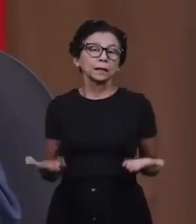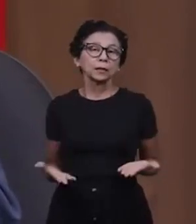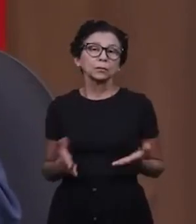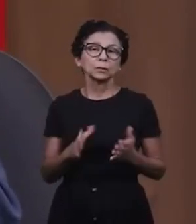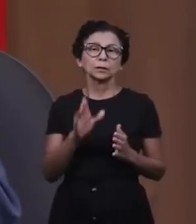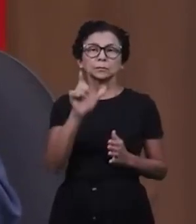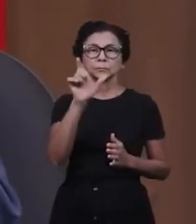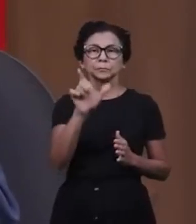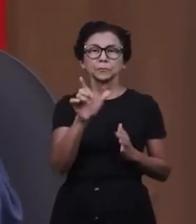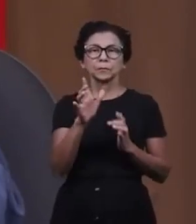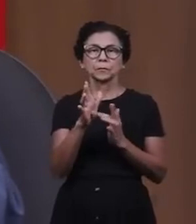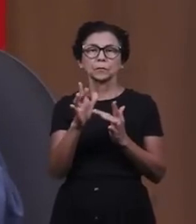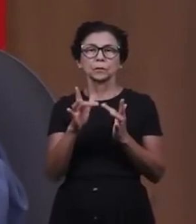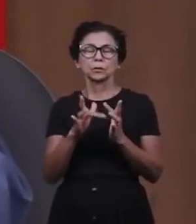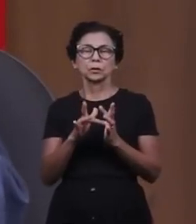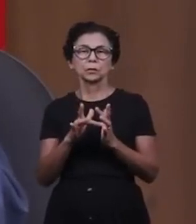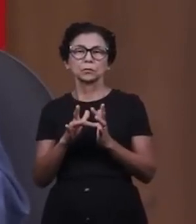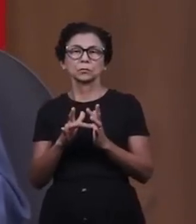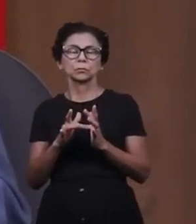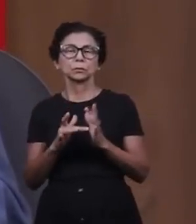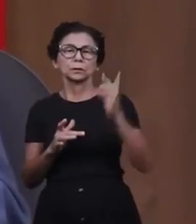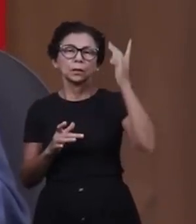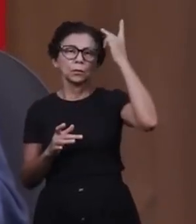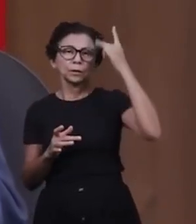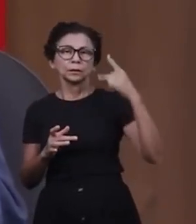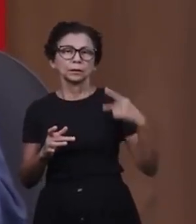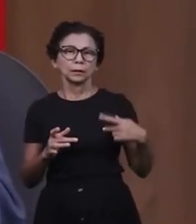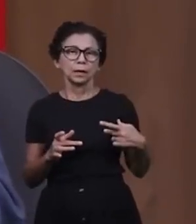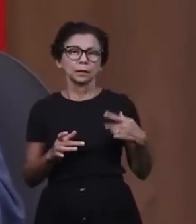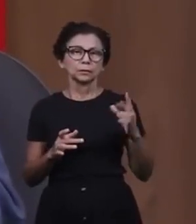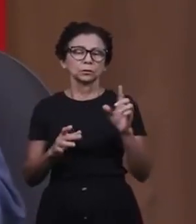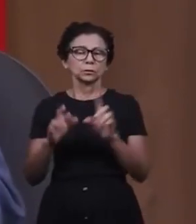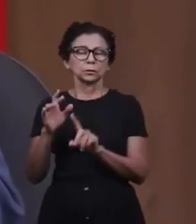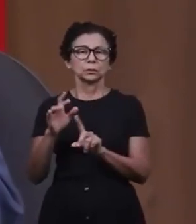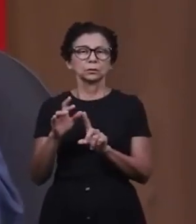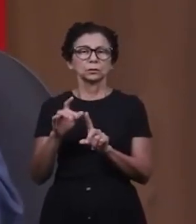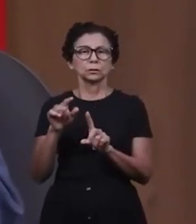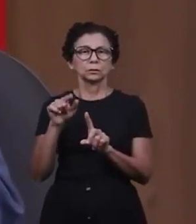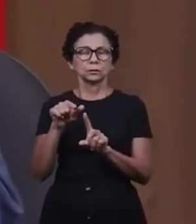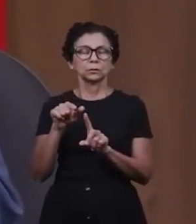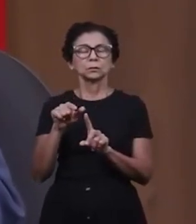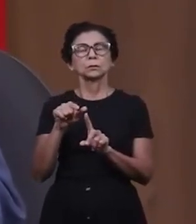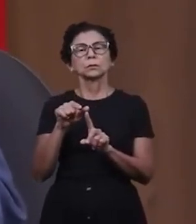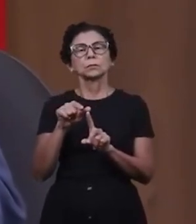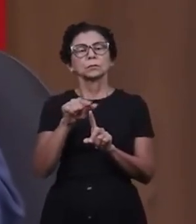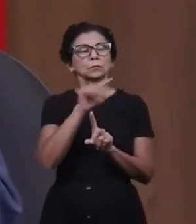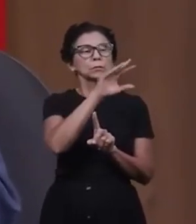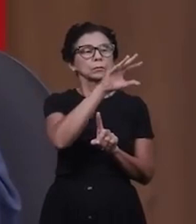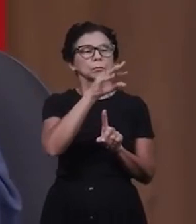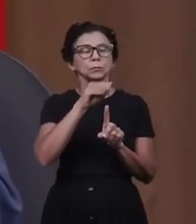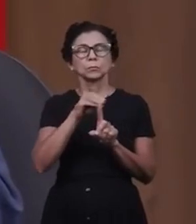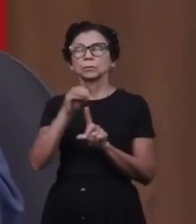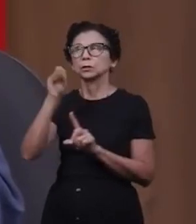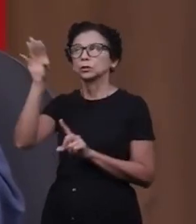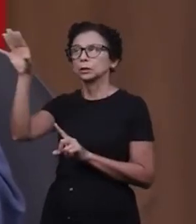ensina. O sacerdócio universal do crente, né? Como também a